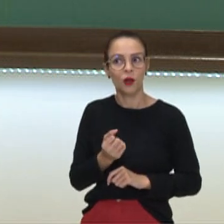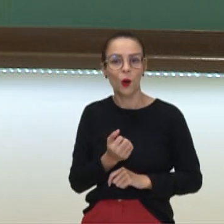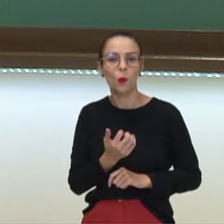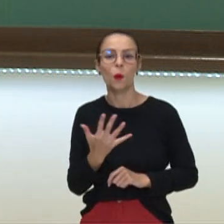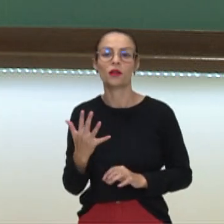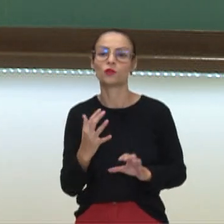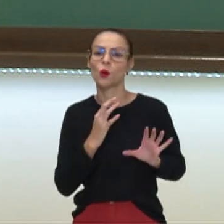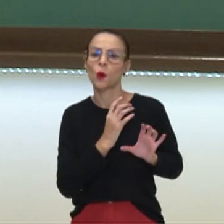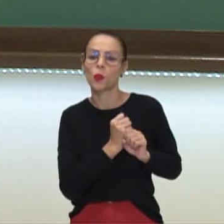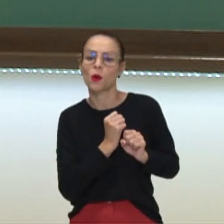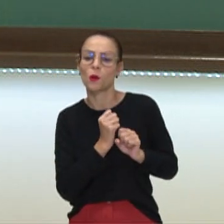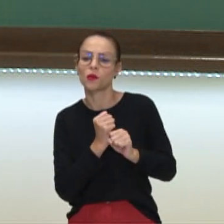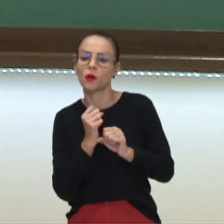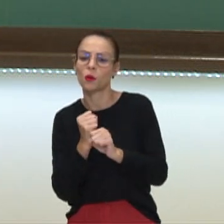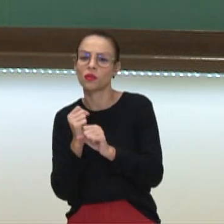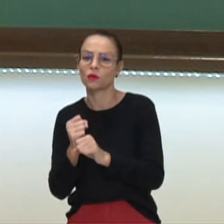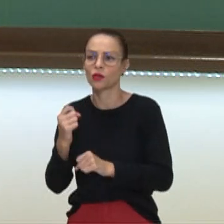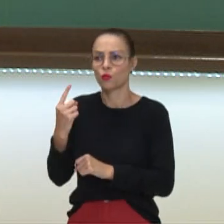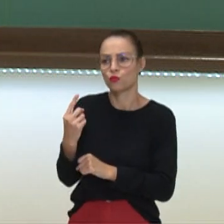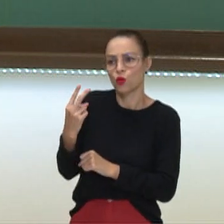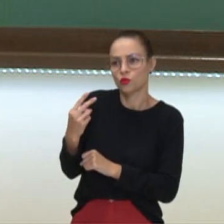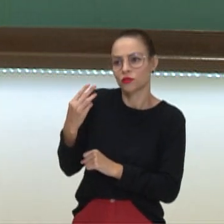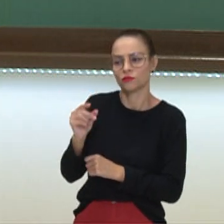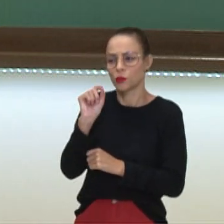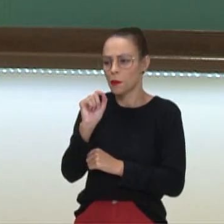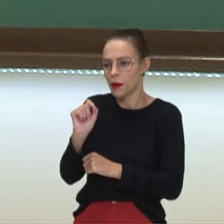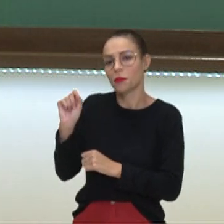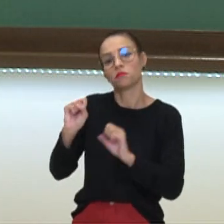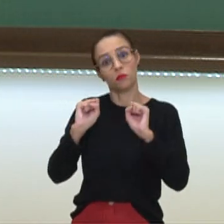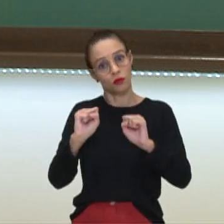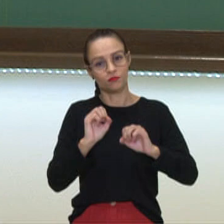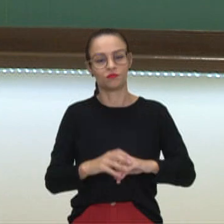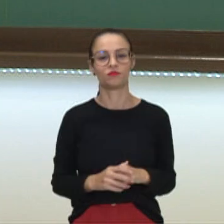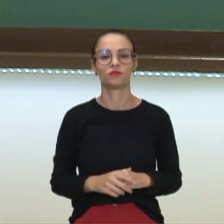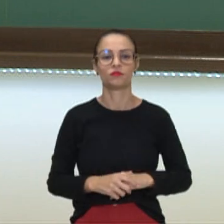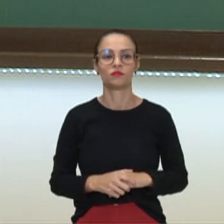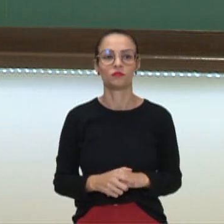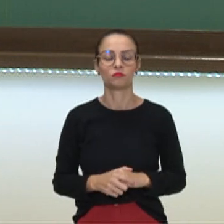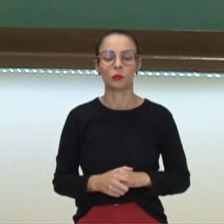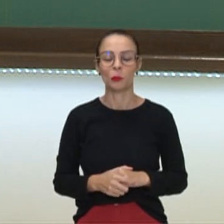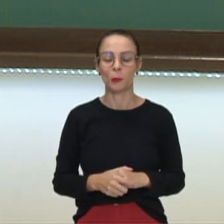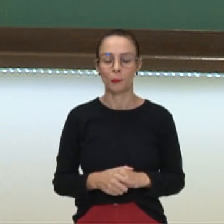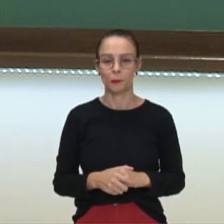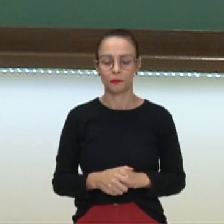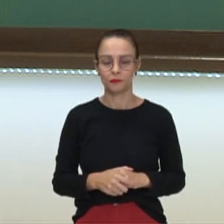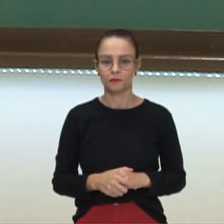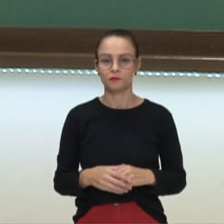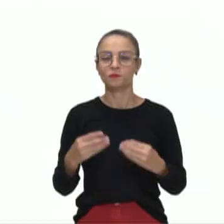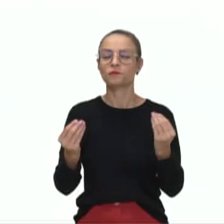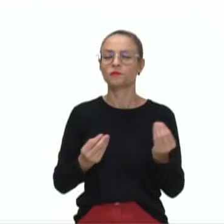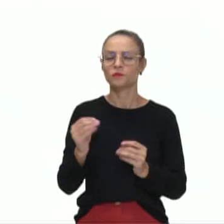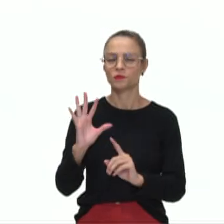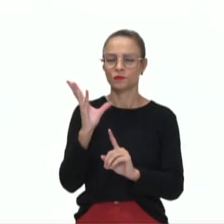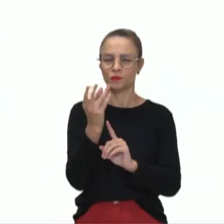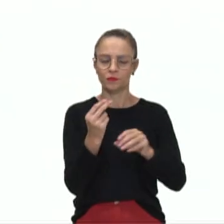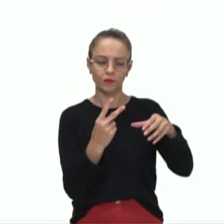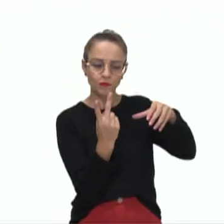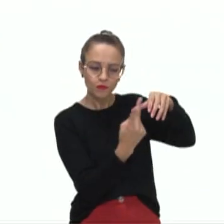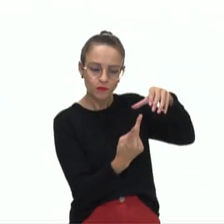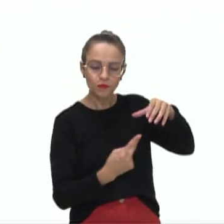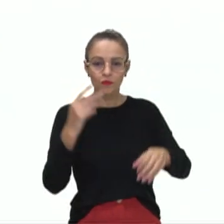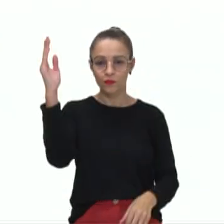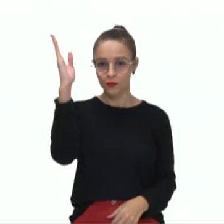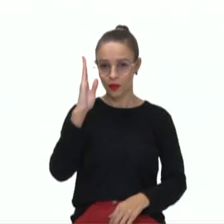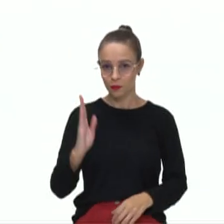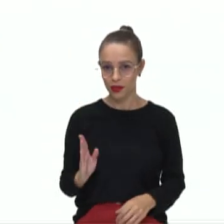através dessas linhas, desses pontinhos. como a arte rupestre brasileira